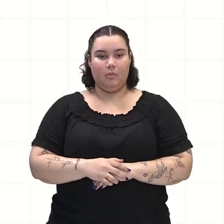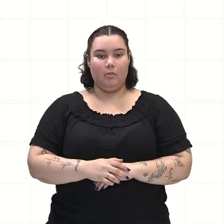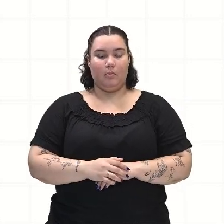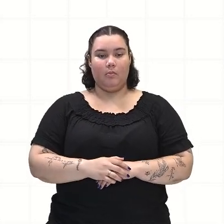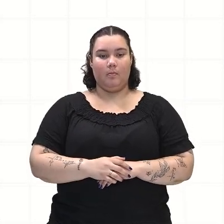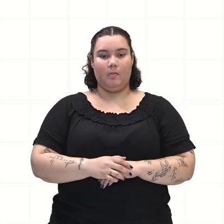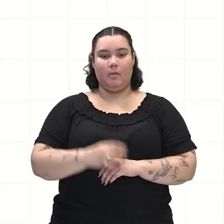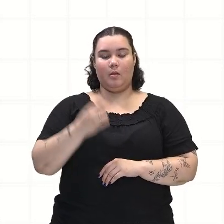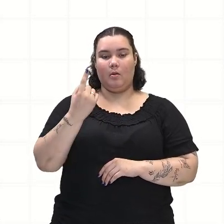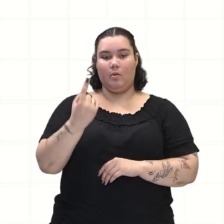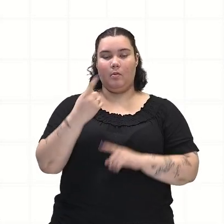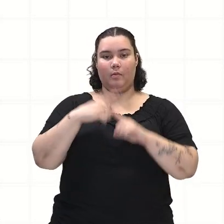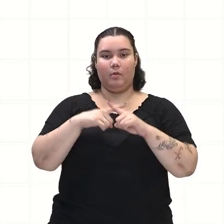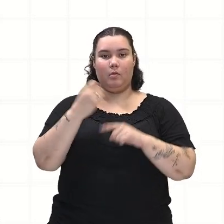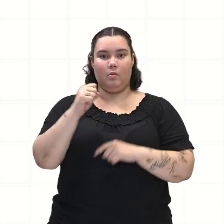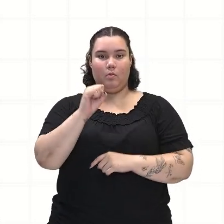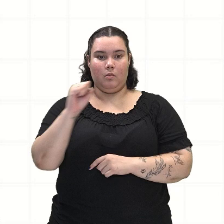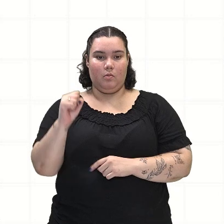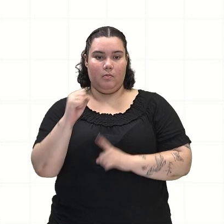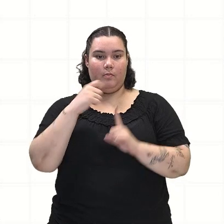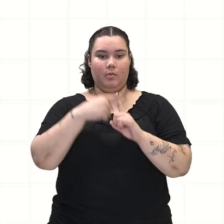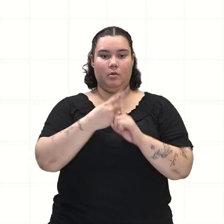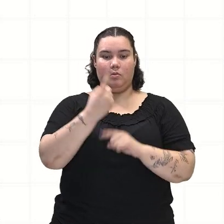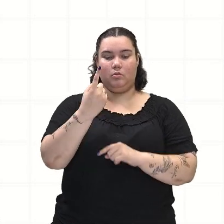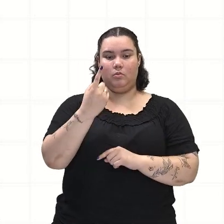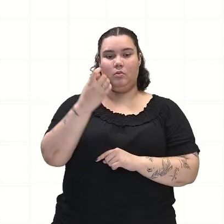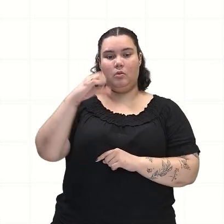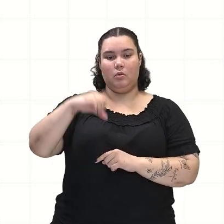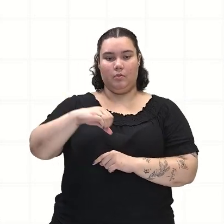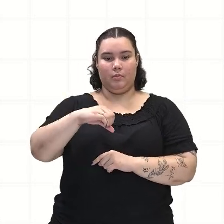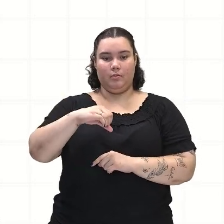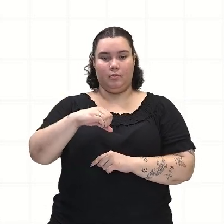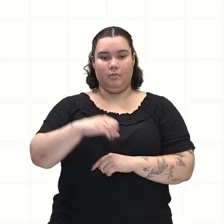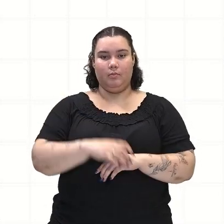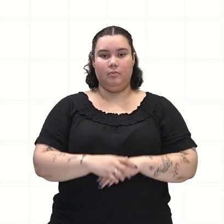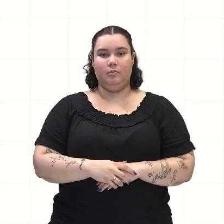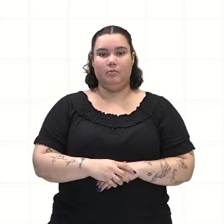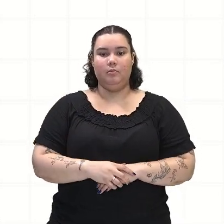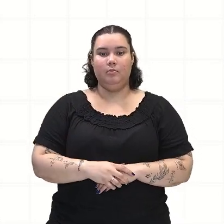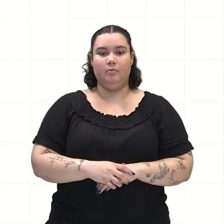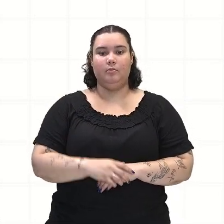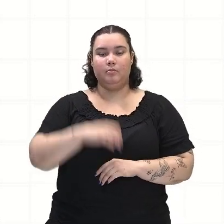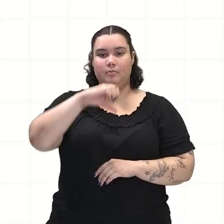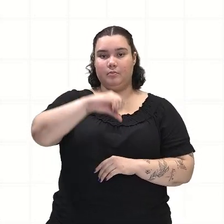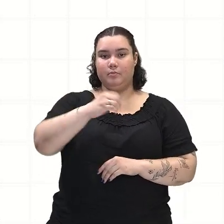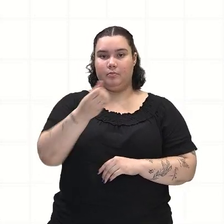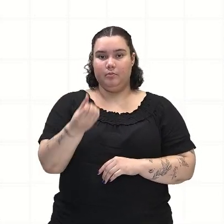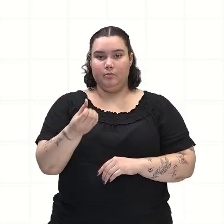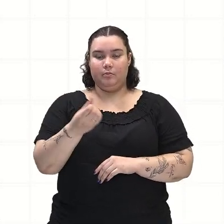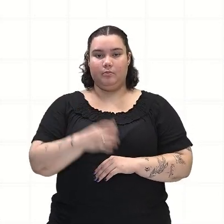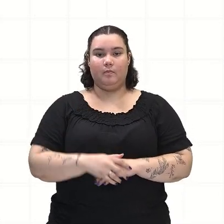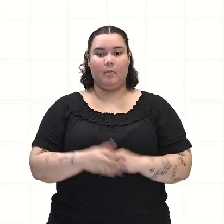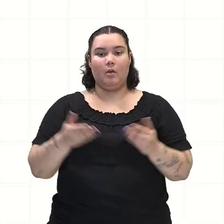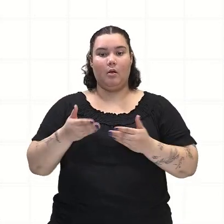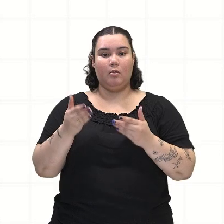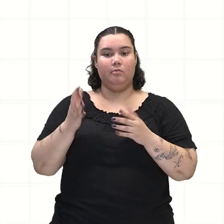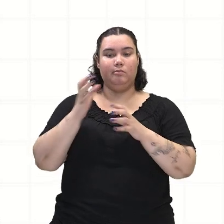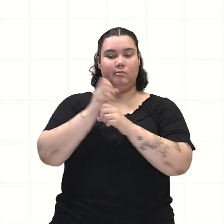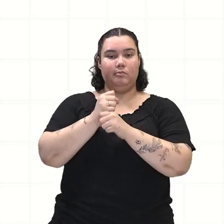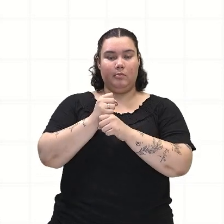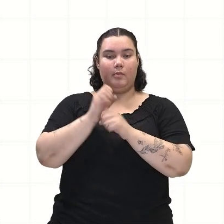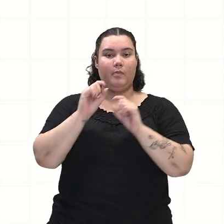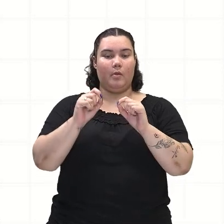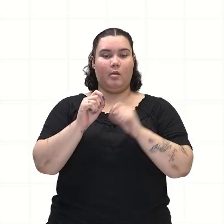1 vezes 8 é 8 com 1 que subiu lá, 9. Então, 96. E agora eu vou pegar